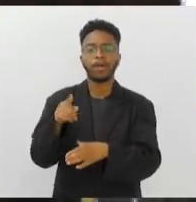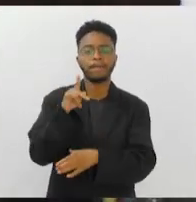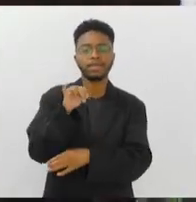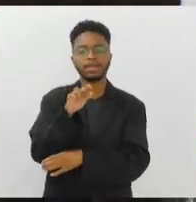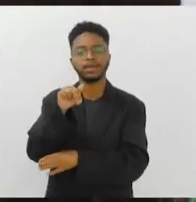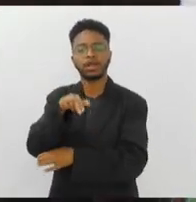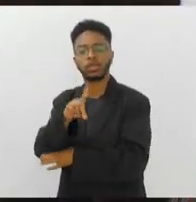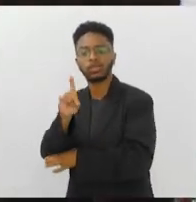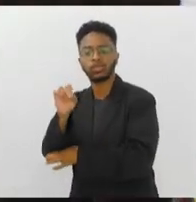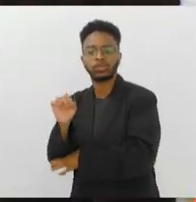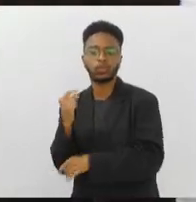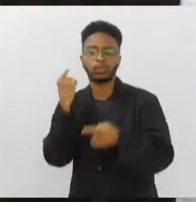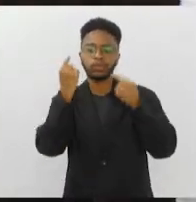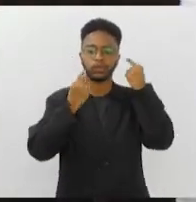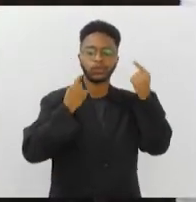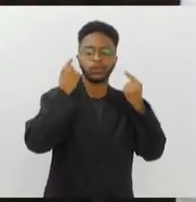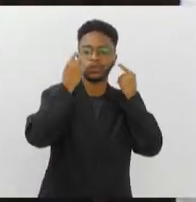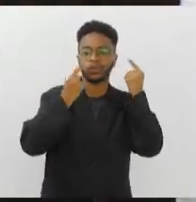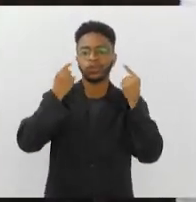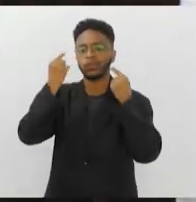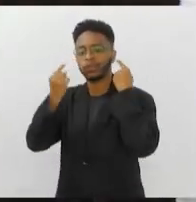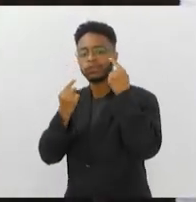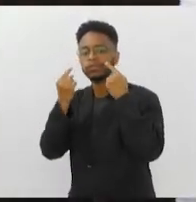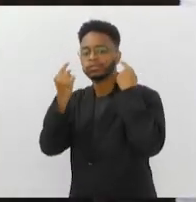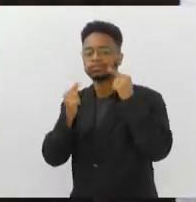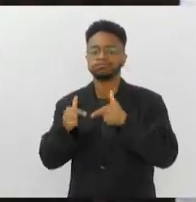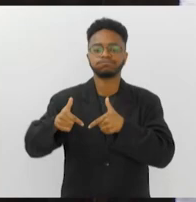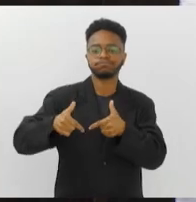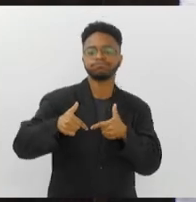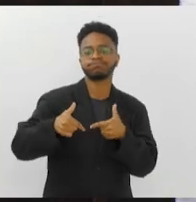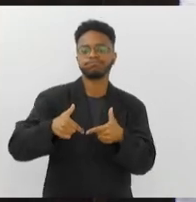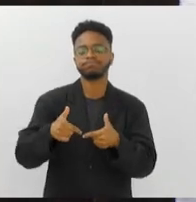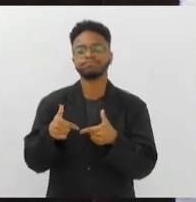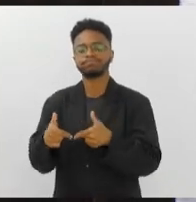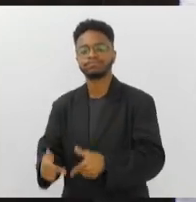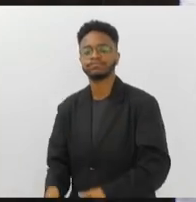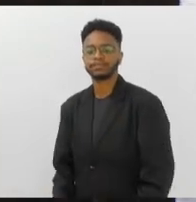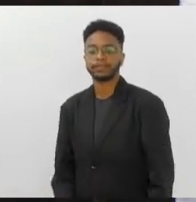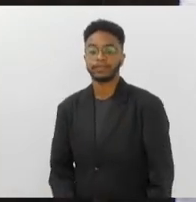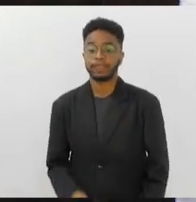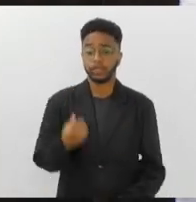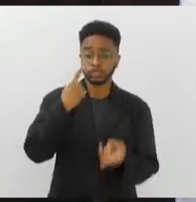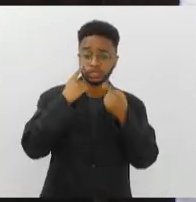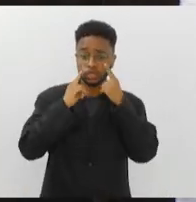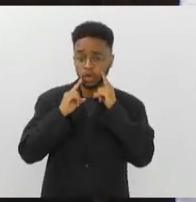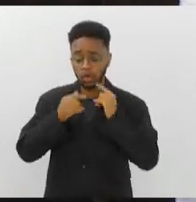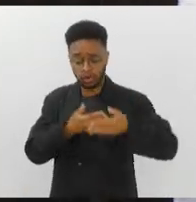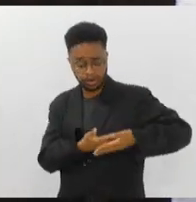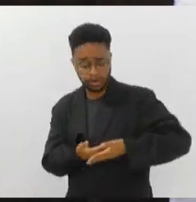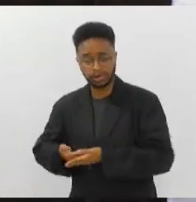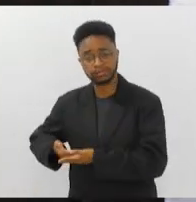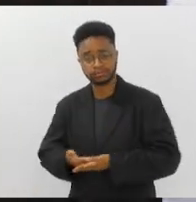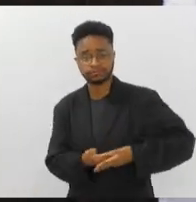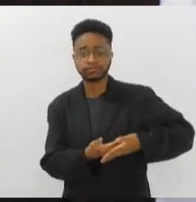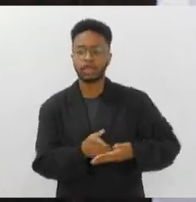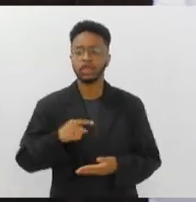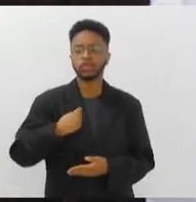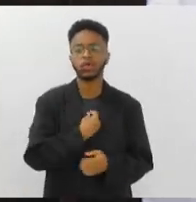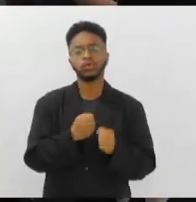piranha. Pirado pirou, pirado pirou, chora neném, vamos